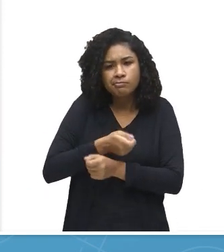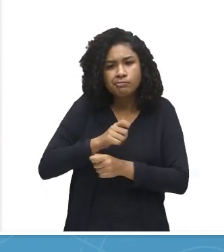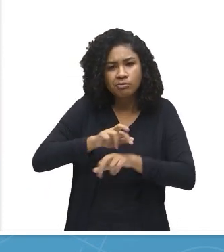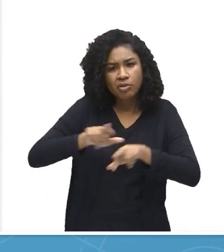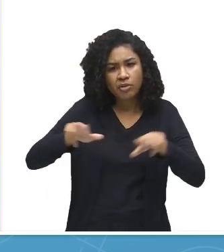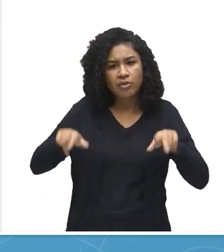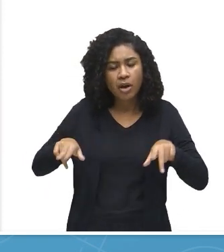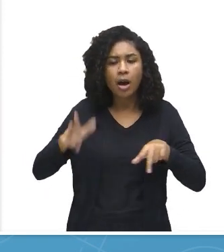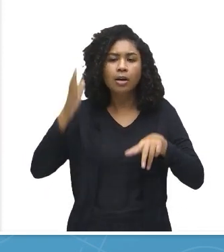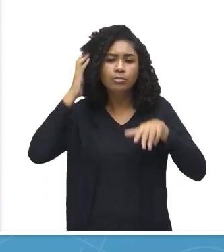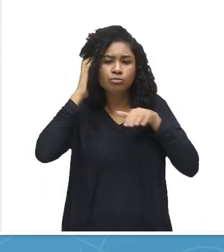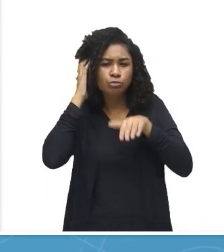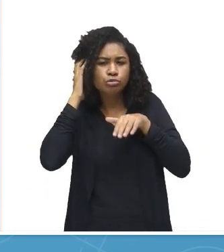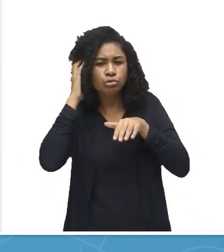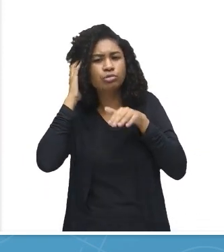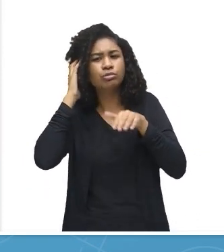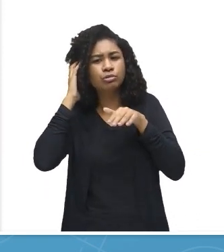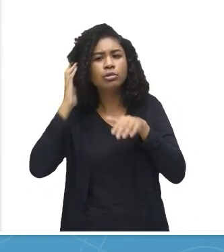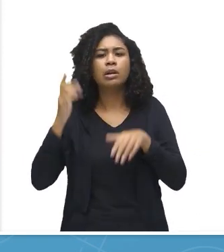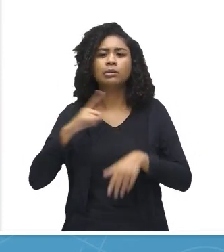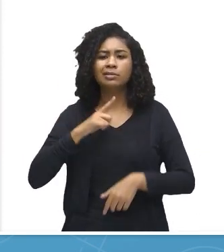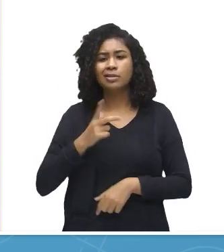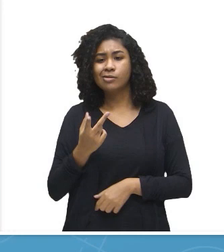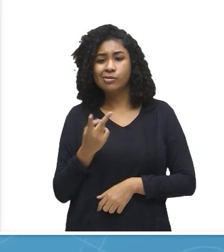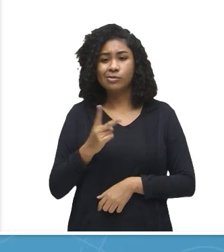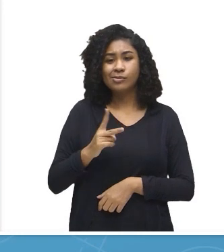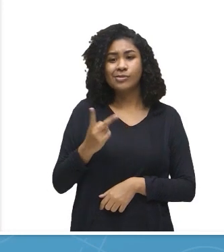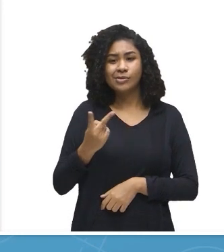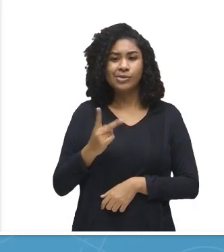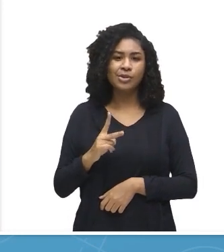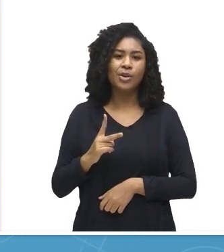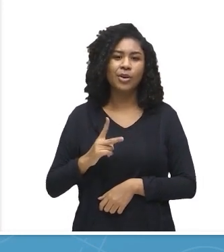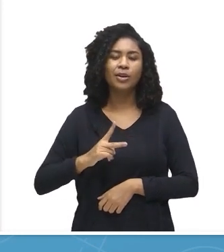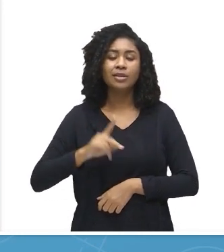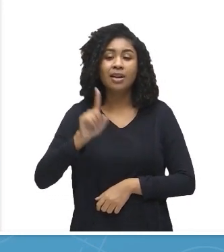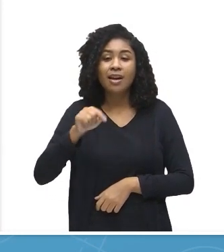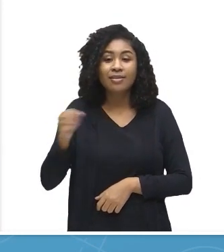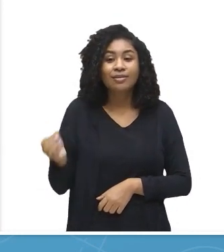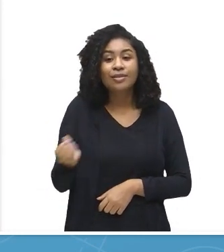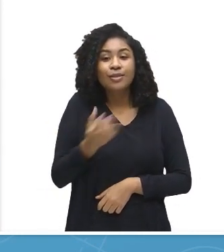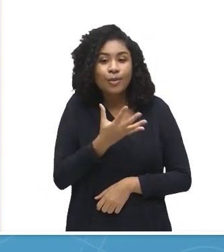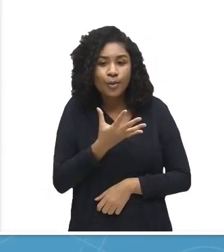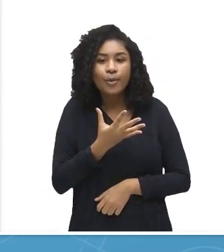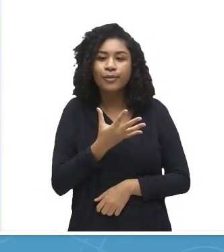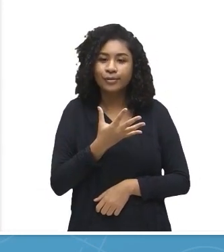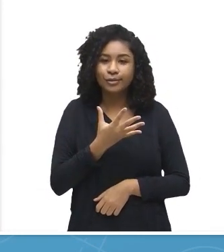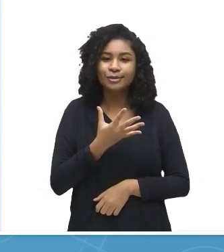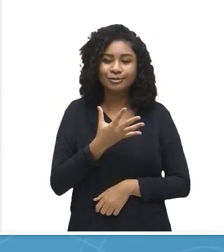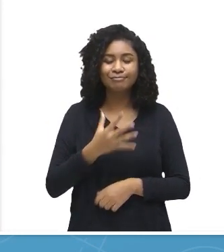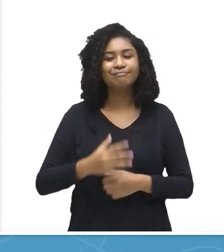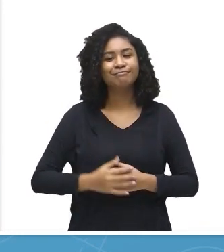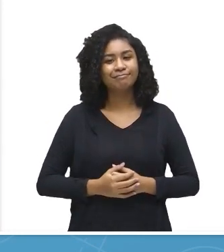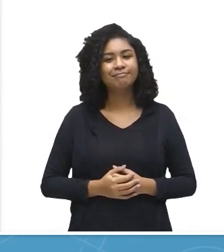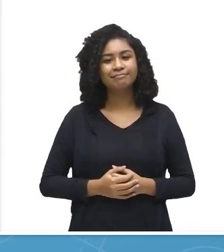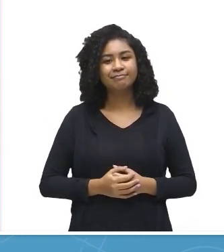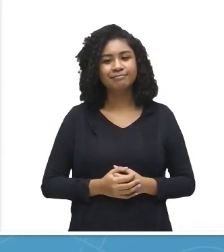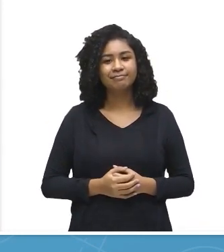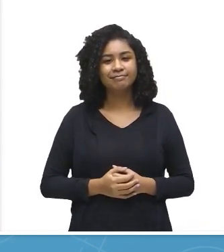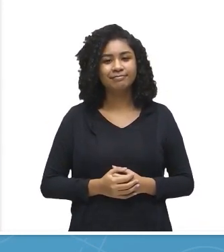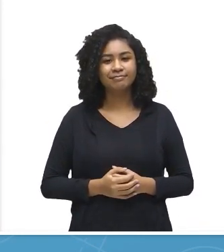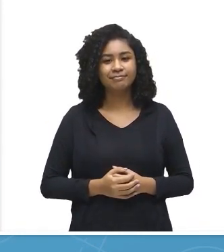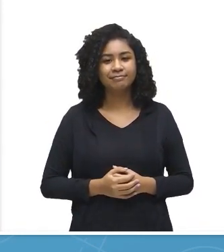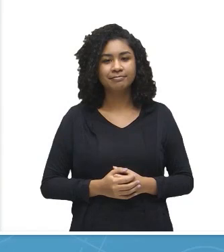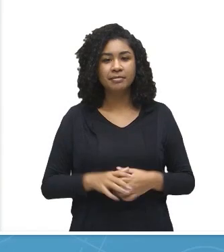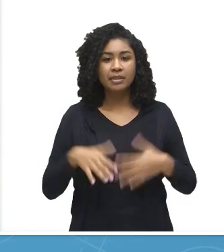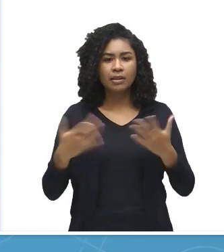sons eletrônicos, por ele ser um gênero do samba relativamente novo, não é verdade?